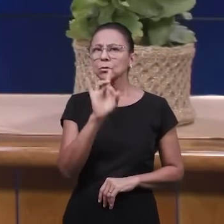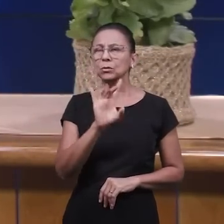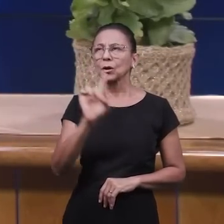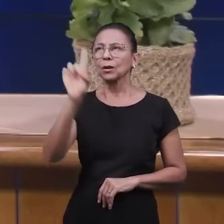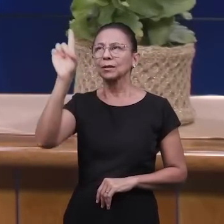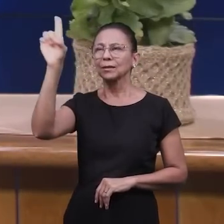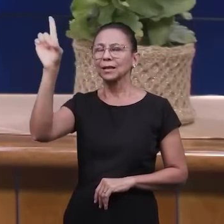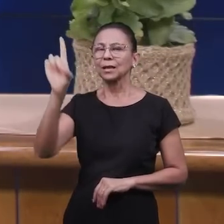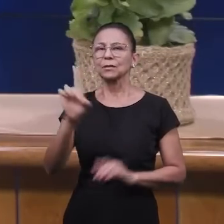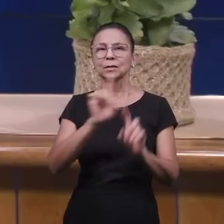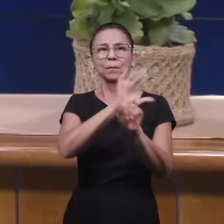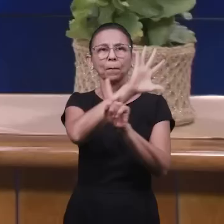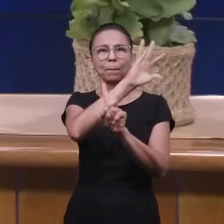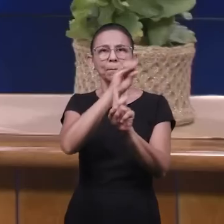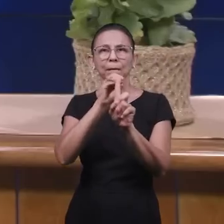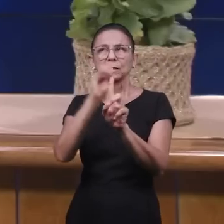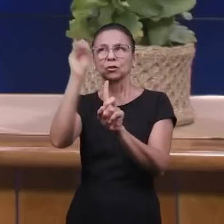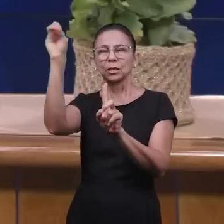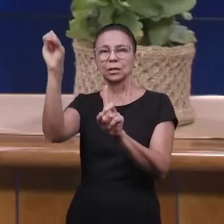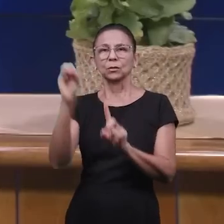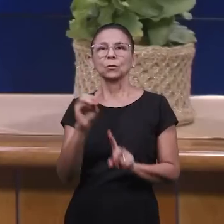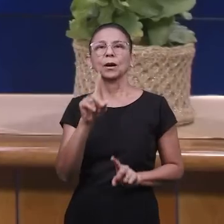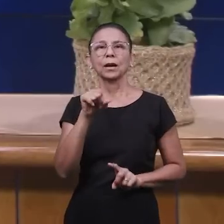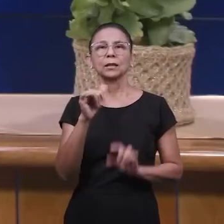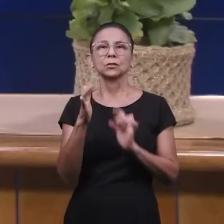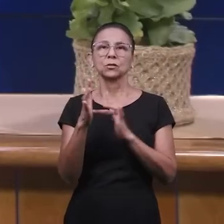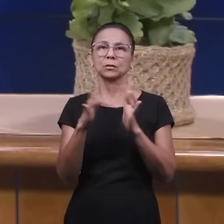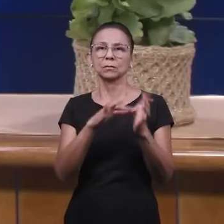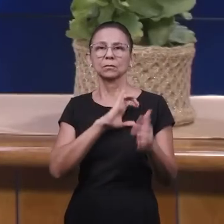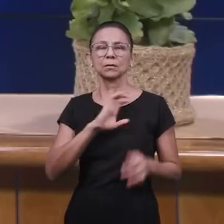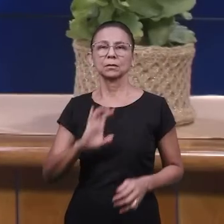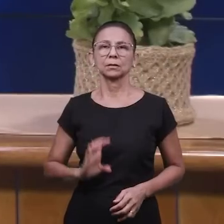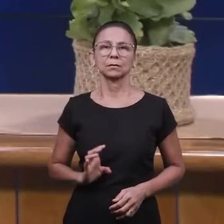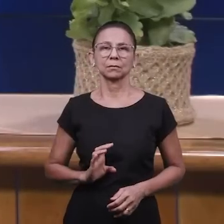dessa salvação, né? Ainda